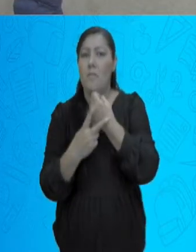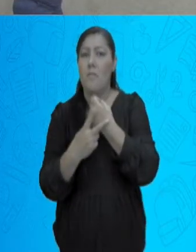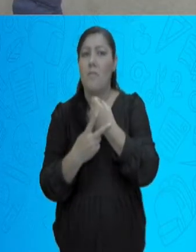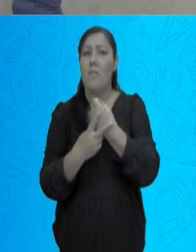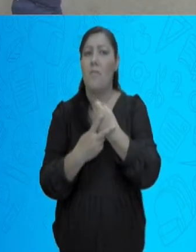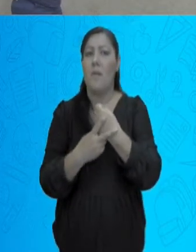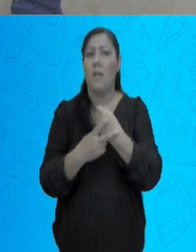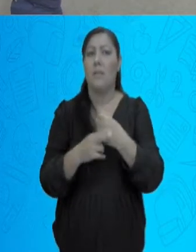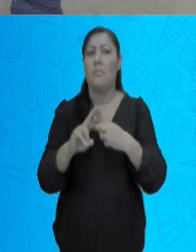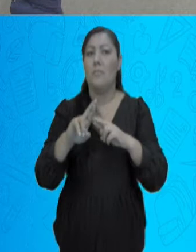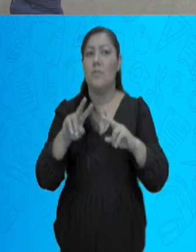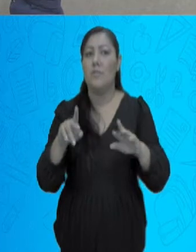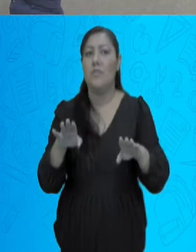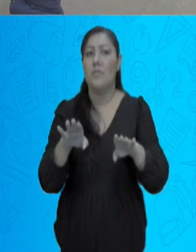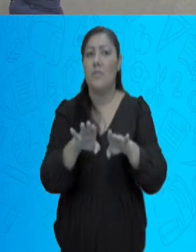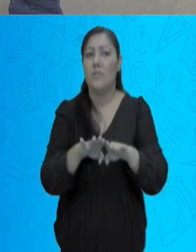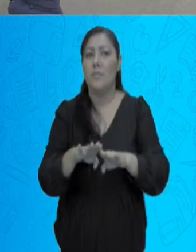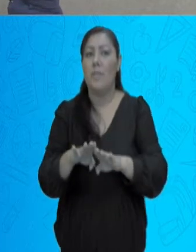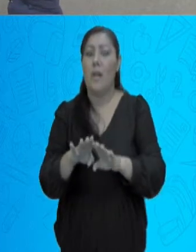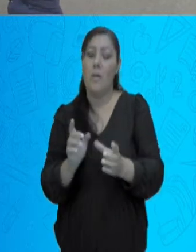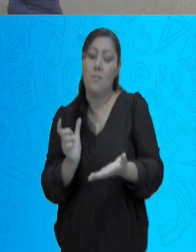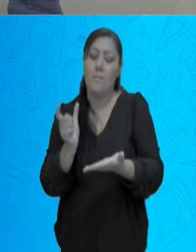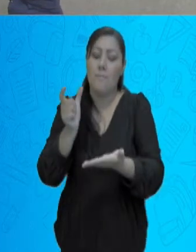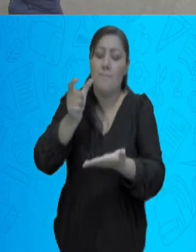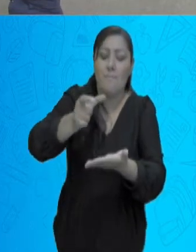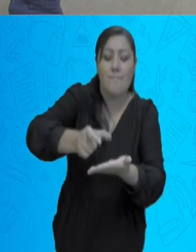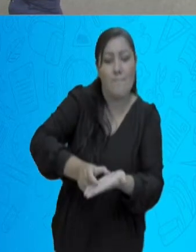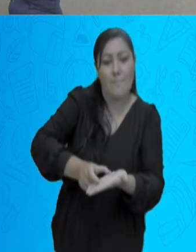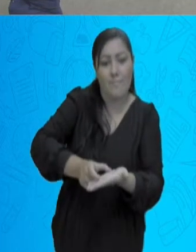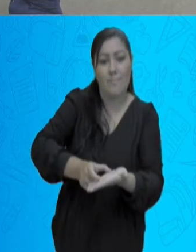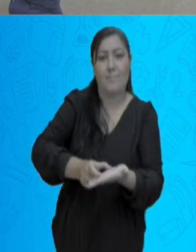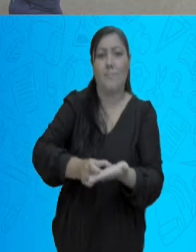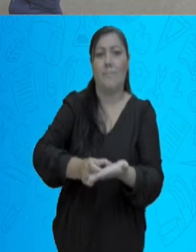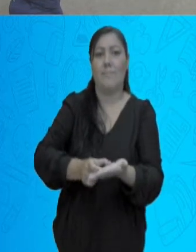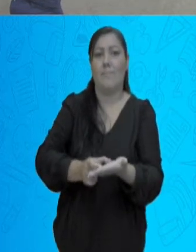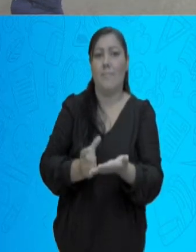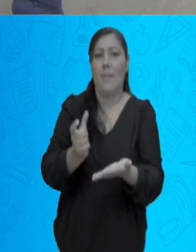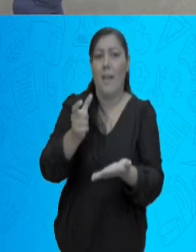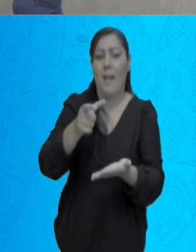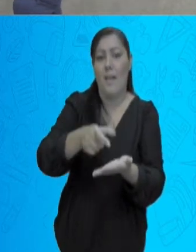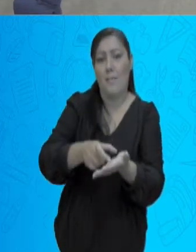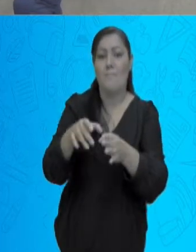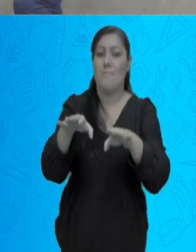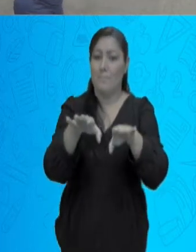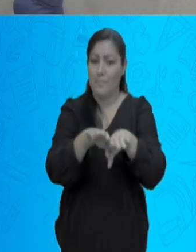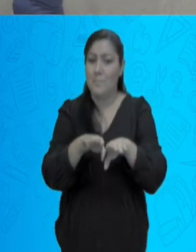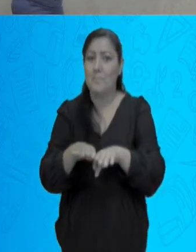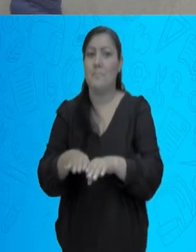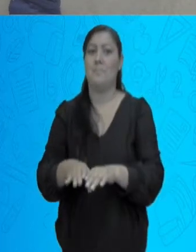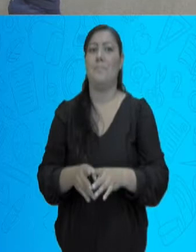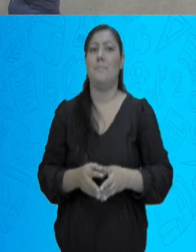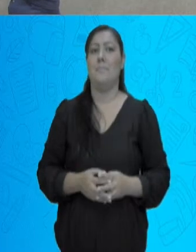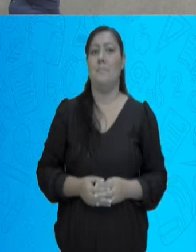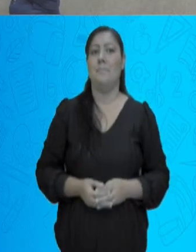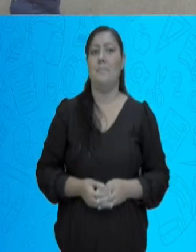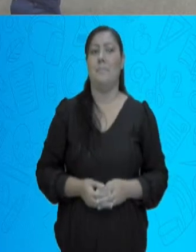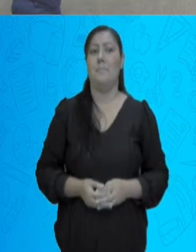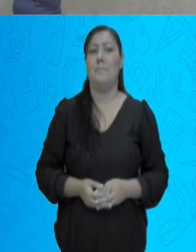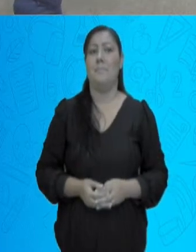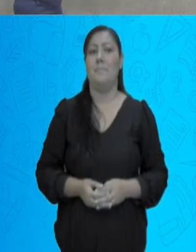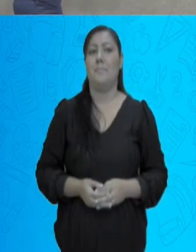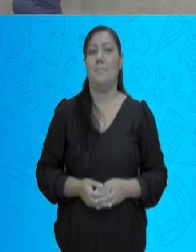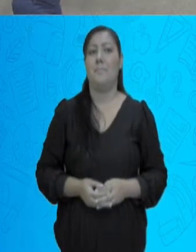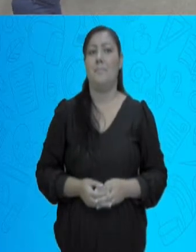nos modelos da conjugação regular. Então não dá para saber, né, se vai ser totalmente irregular. Em